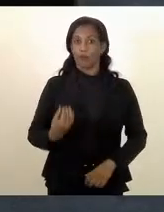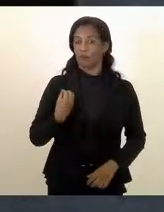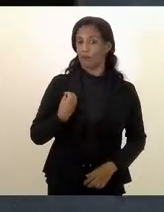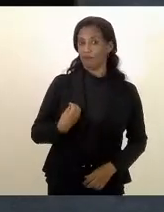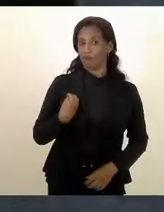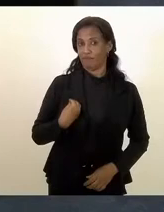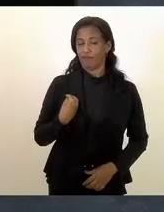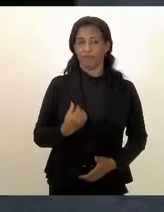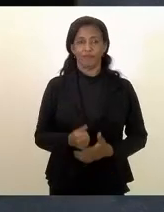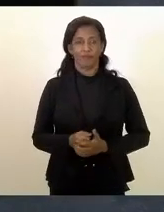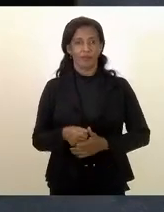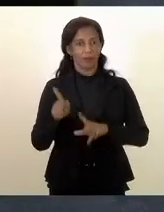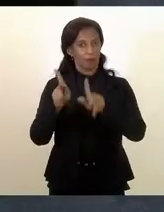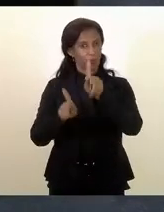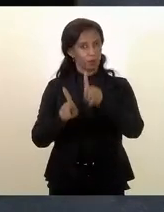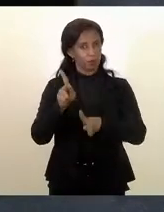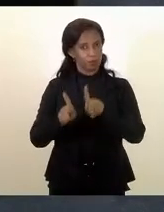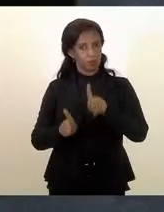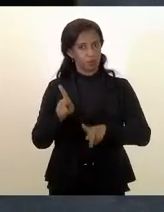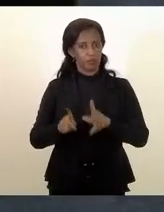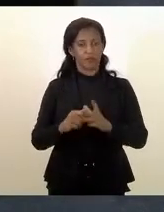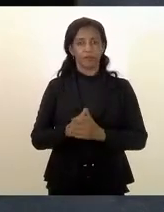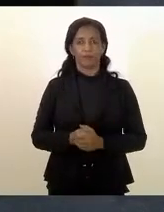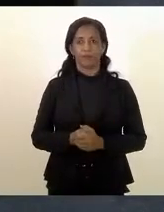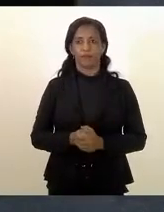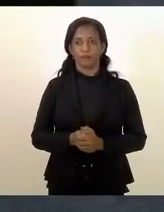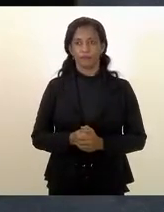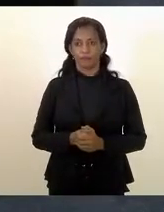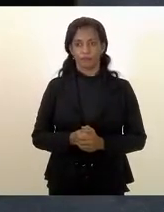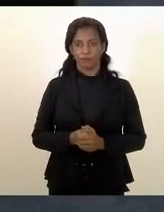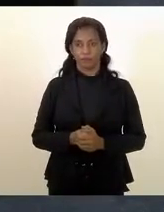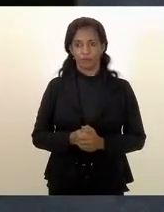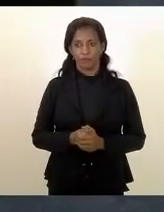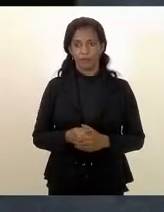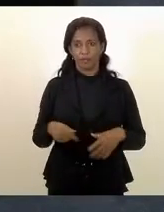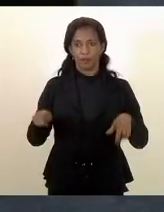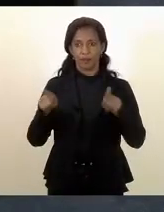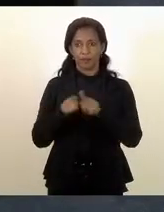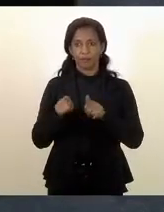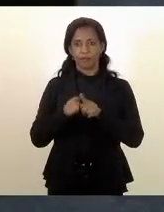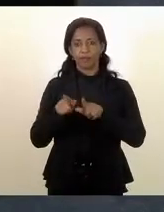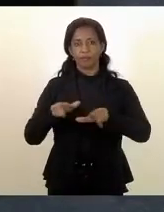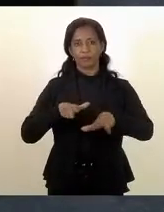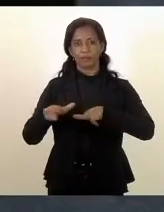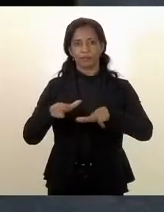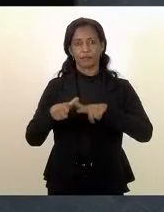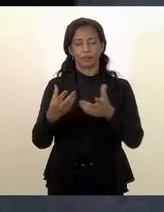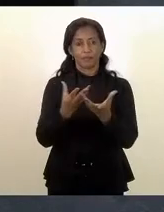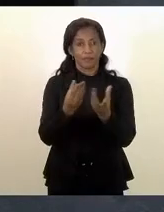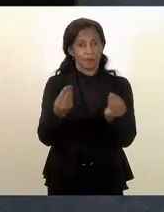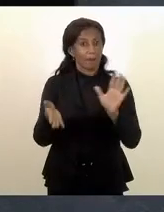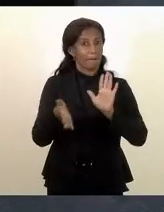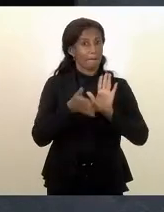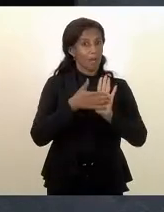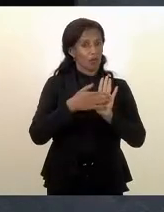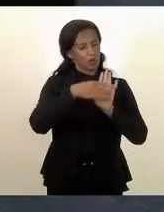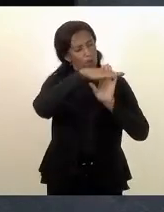da população e assim a gente vem trabalhando muito por essas pautas